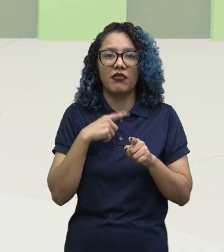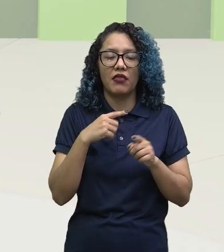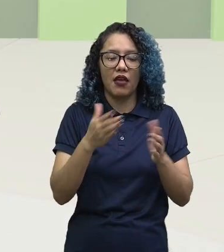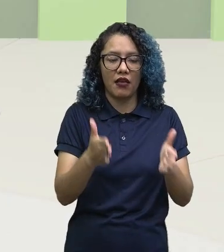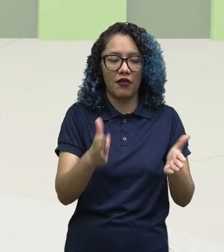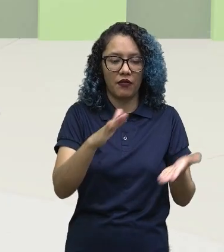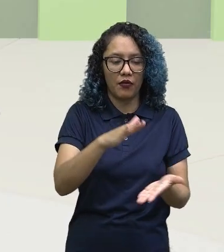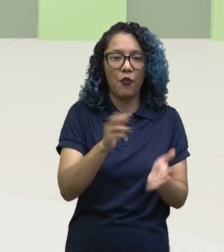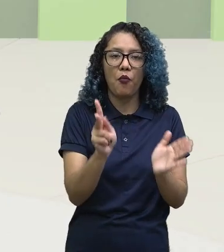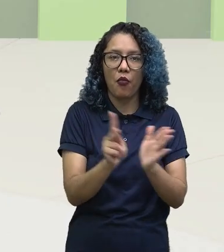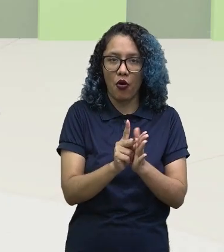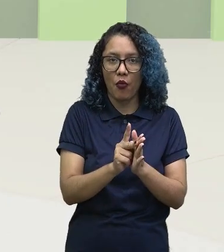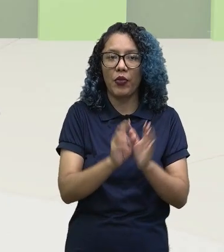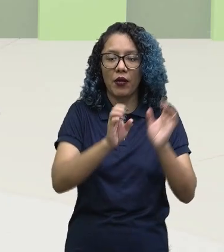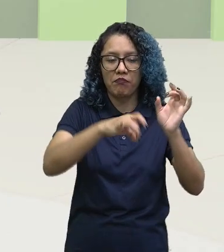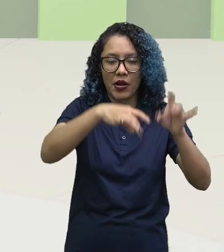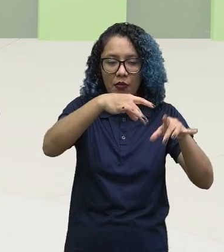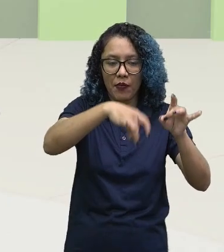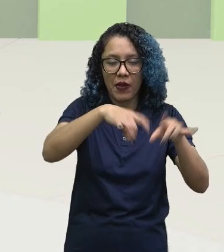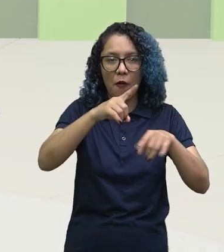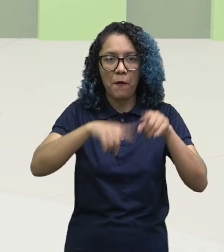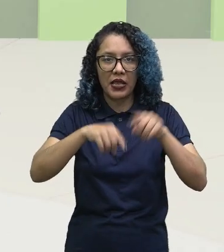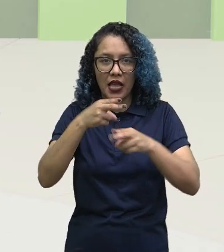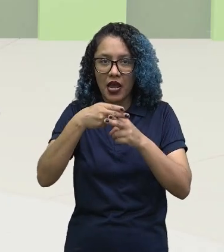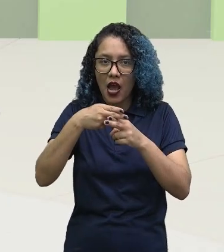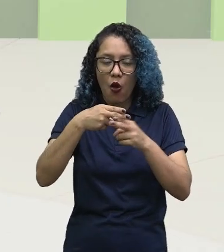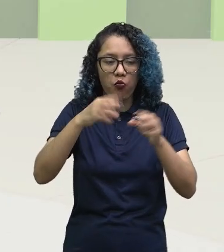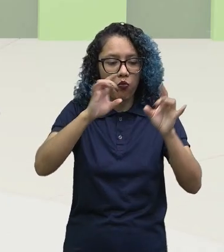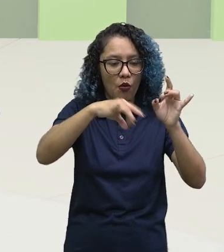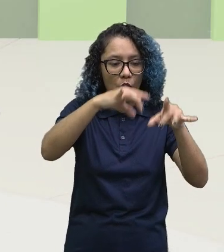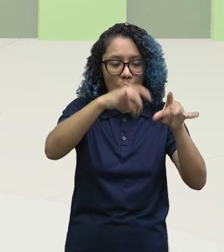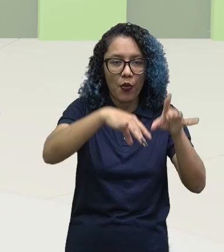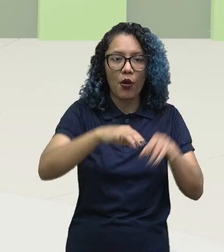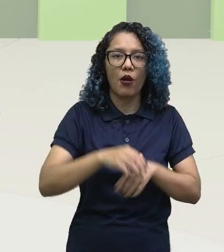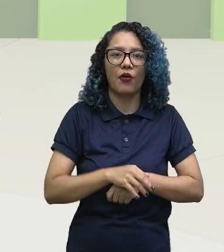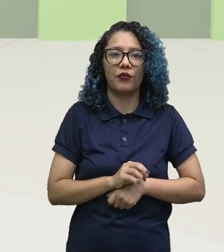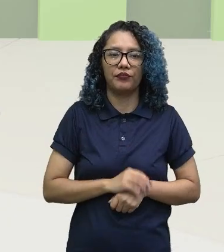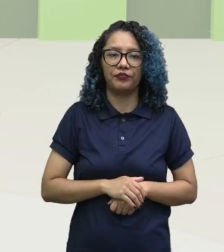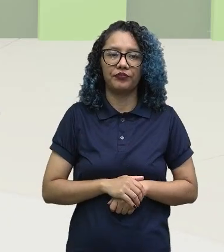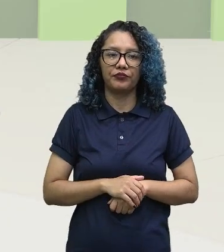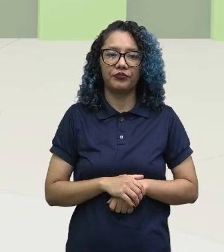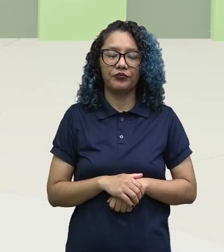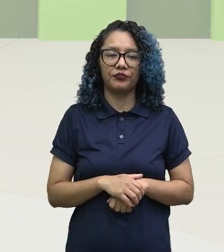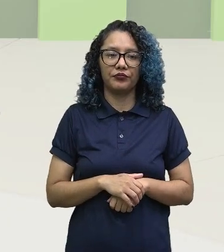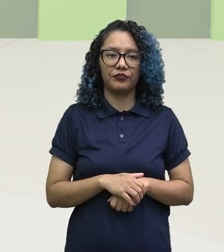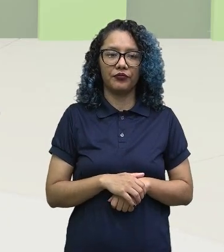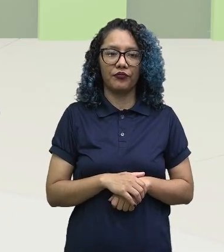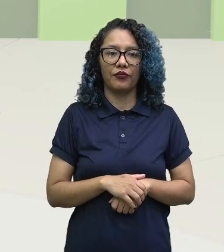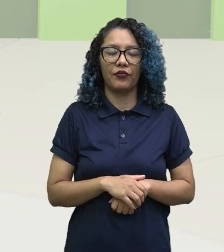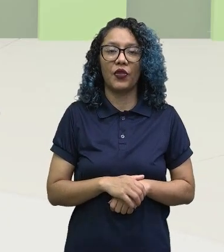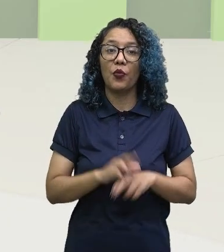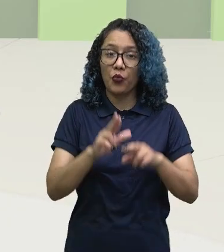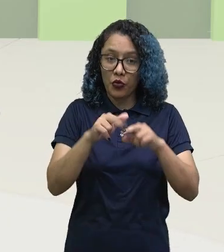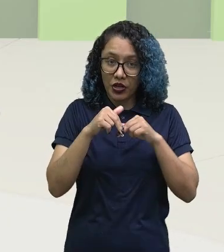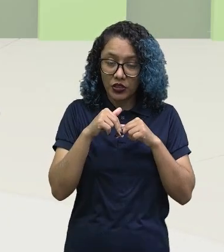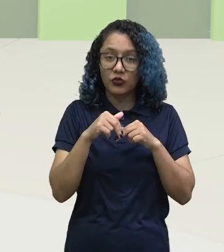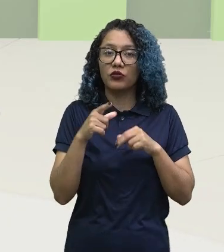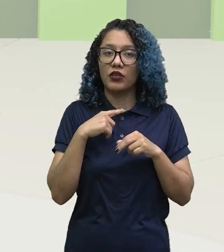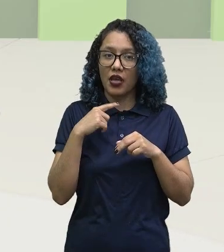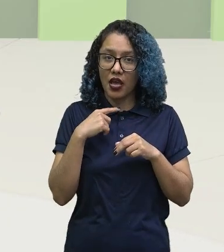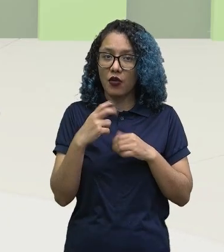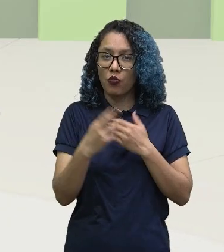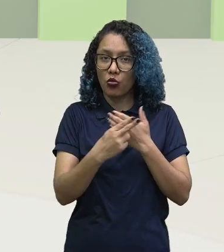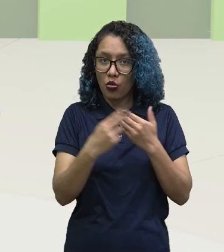né? Então a gente está vendo aqui o rótulo, principalmente para entender que cada material que você for